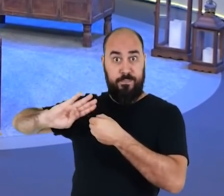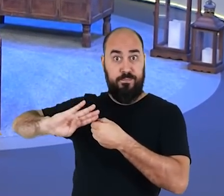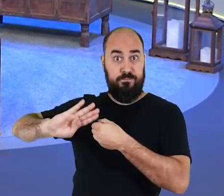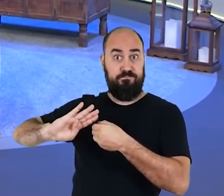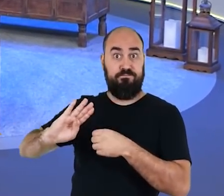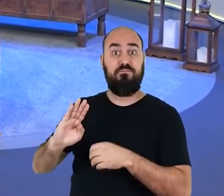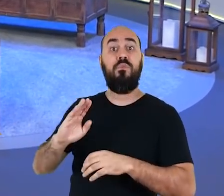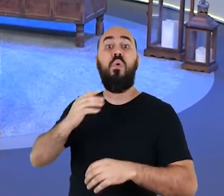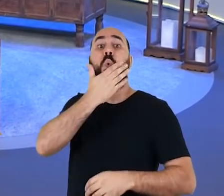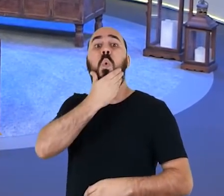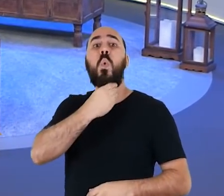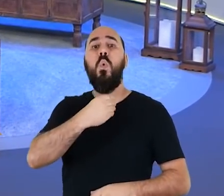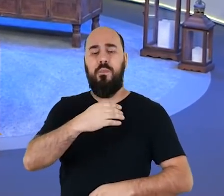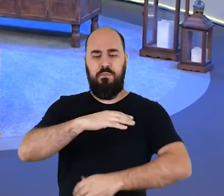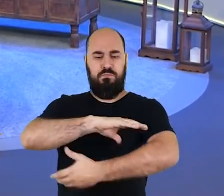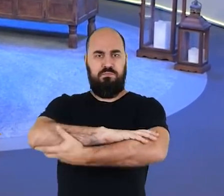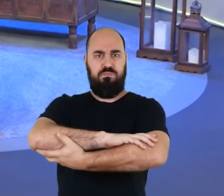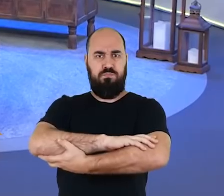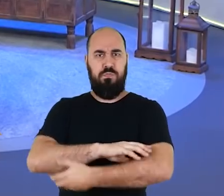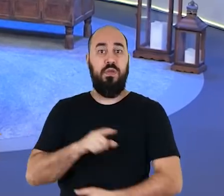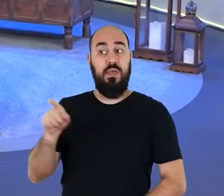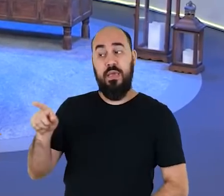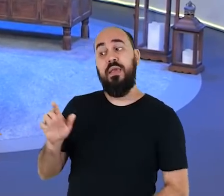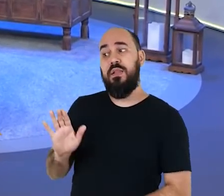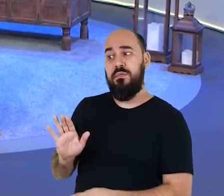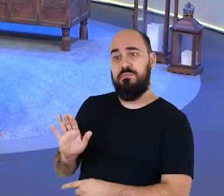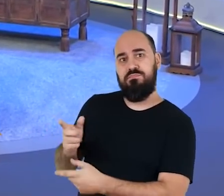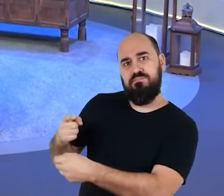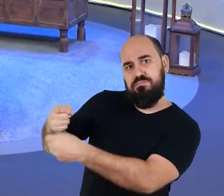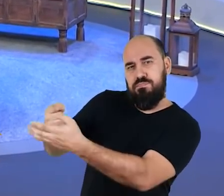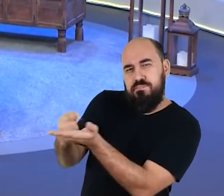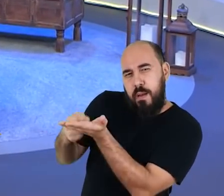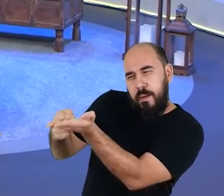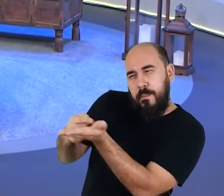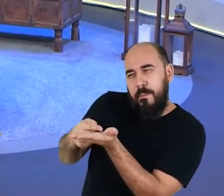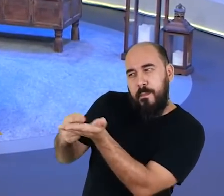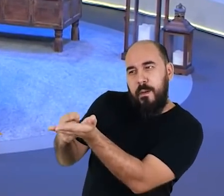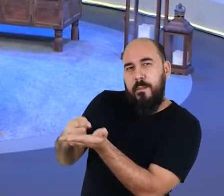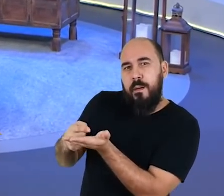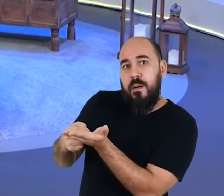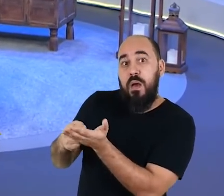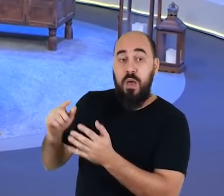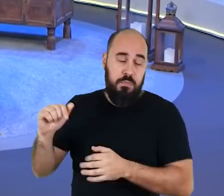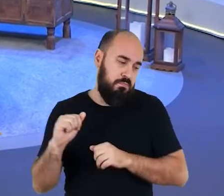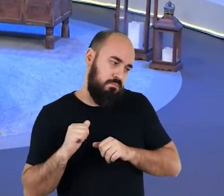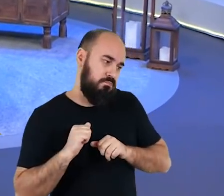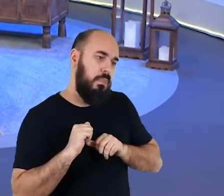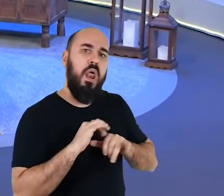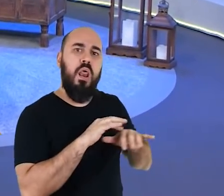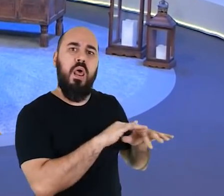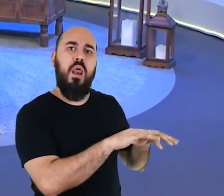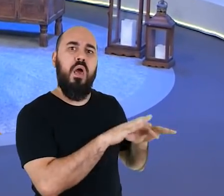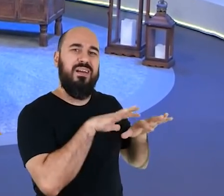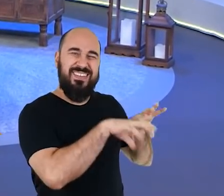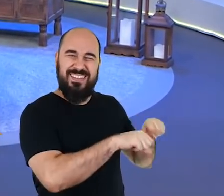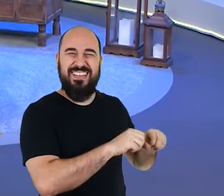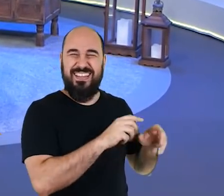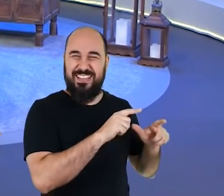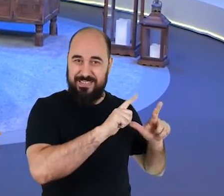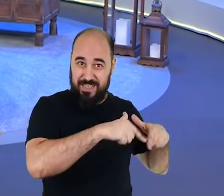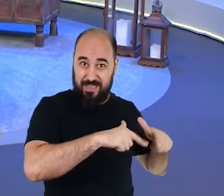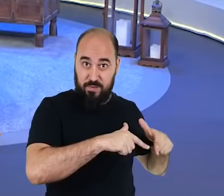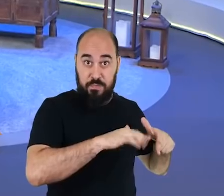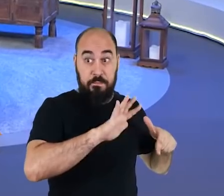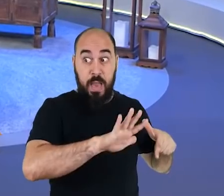da sua conquista, ele se voltou posteriormente contra aquela própria cidade de Tiro que o